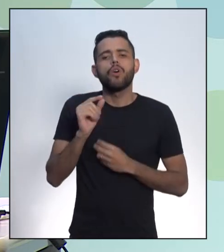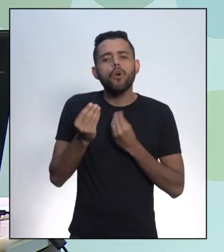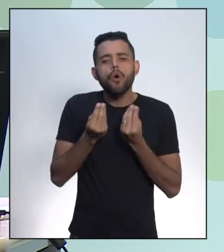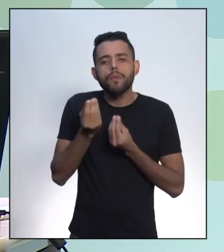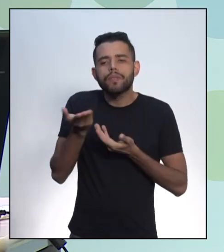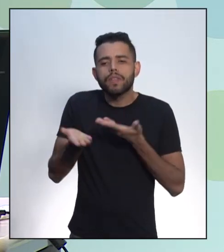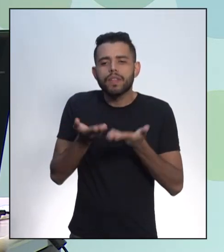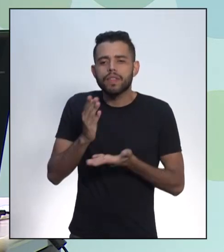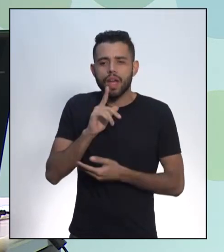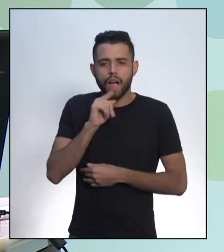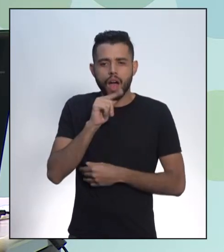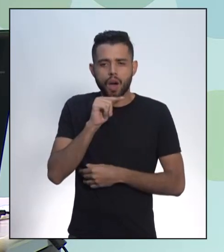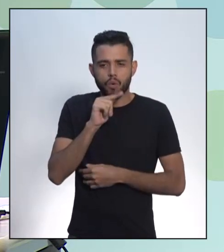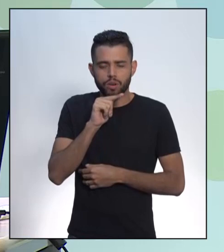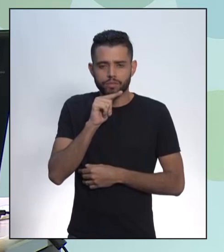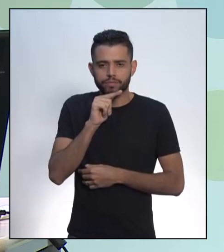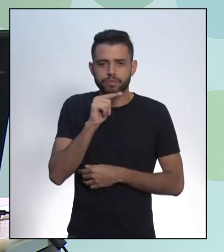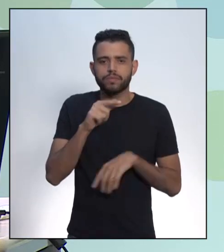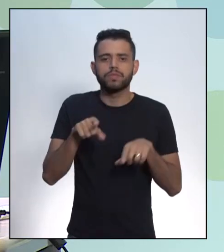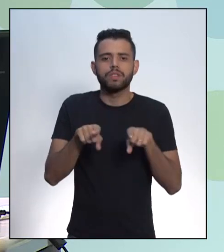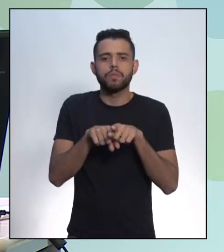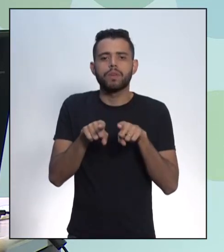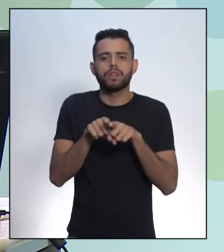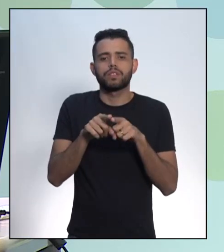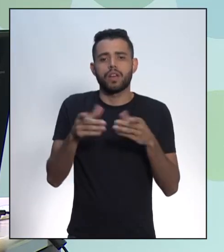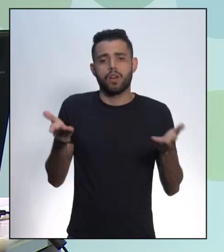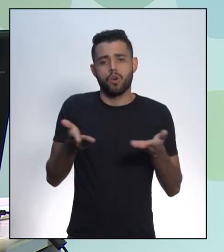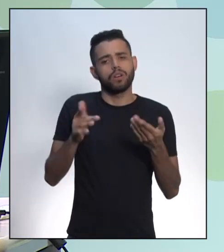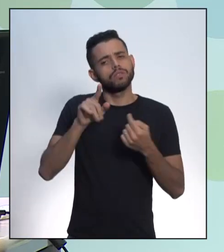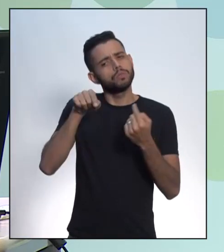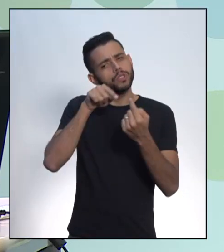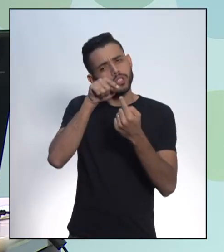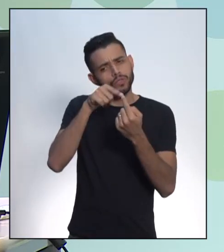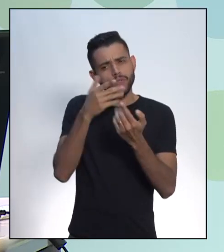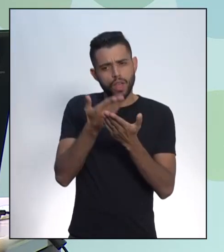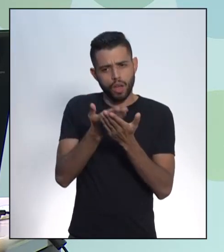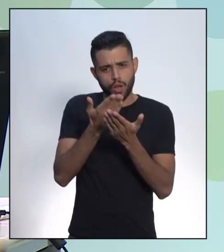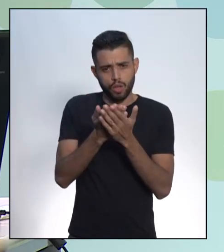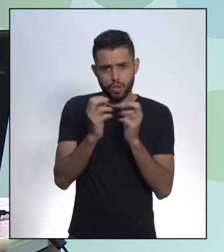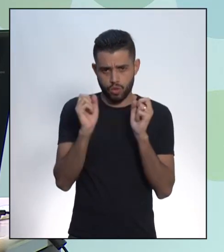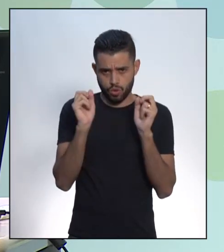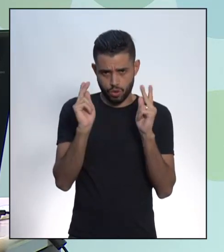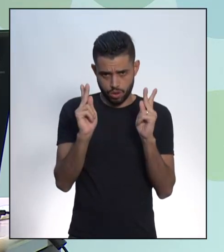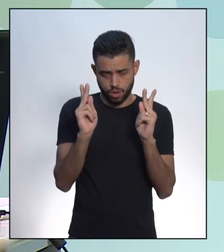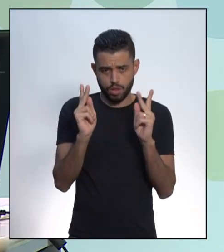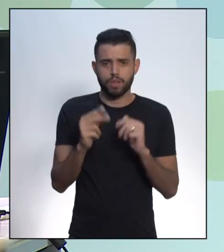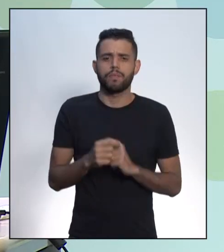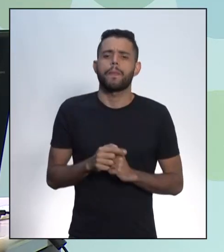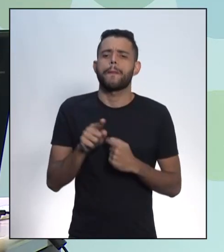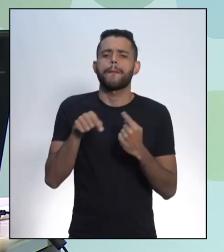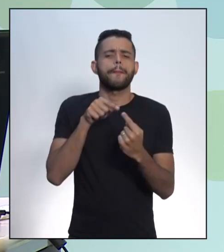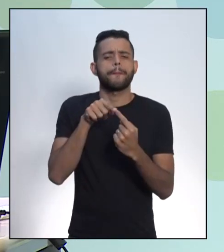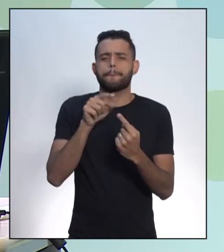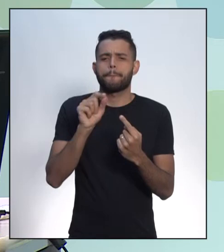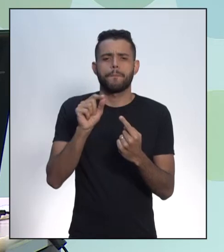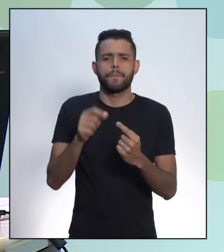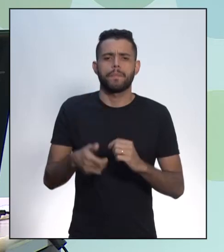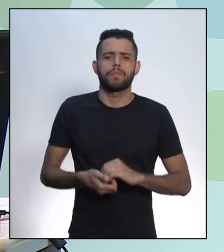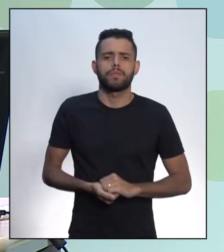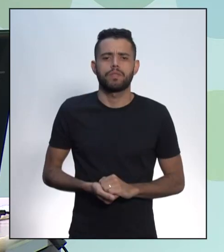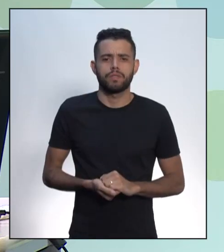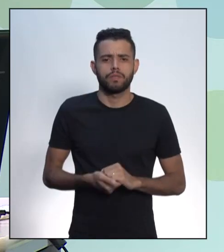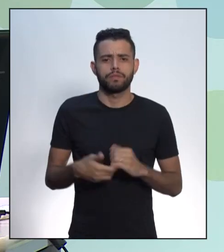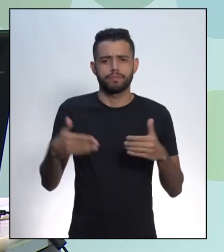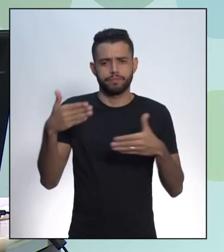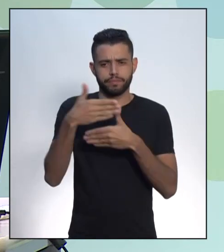E nesse momento nós vamos falar quais são os objetivos da nossa aula, tá ok? O nosso objetivo vai ser... O próximo